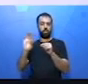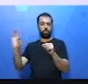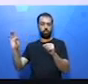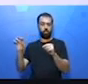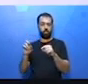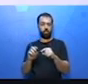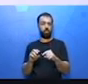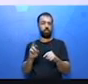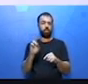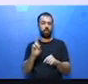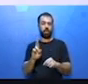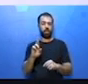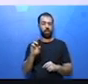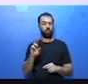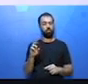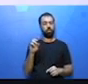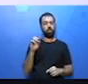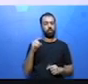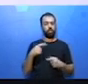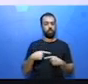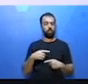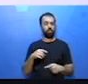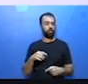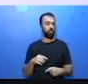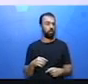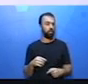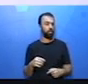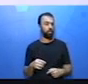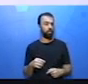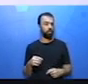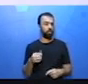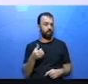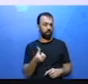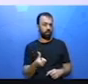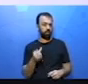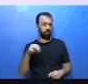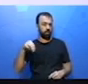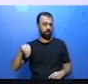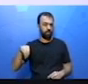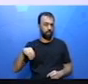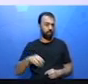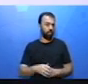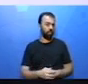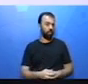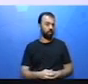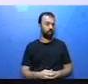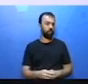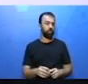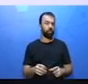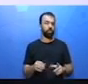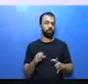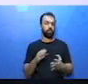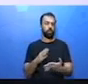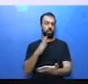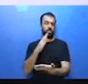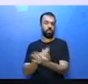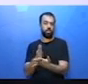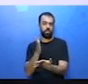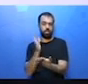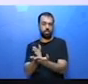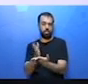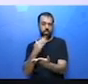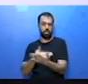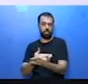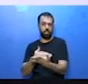partes iguais, sendo que 3 são destinados à construção de